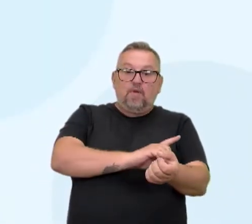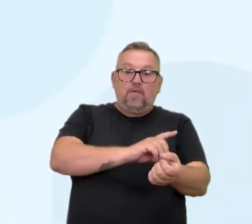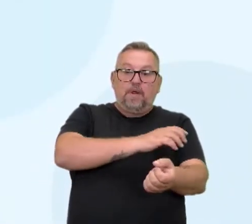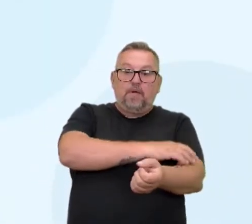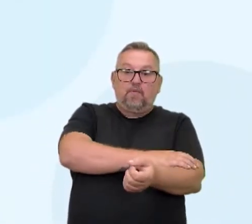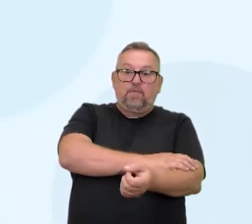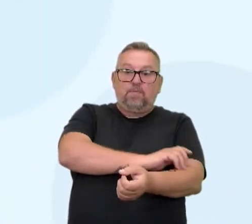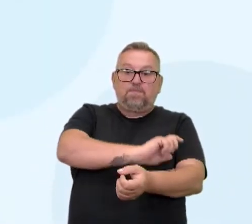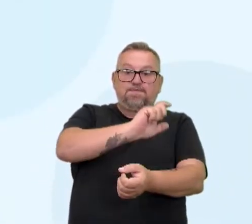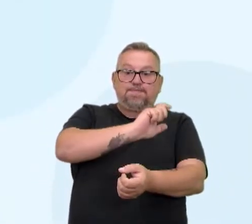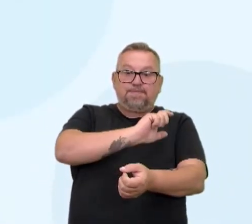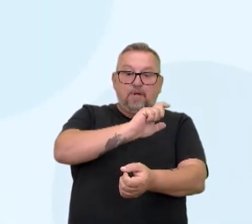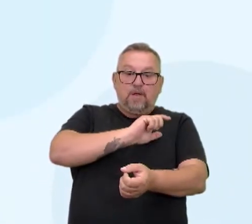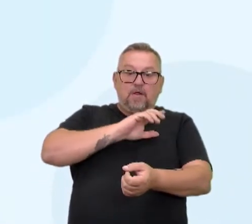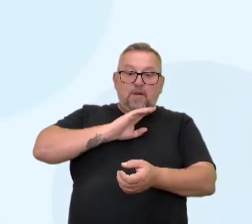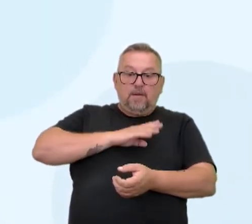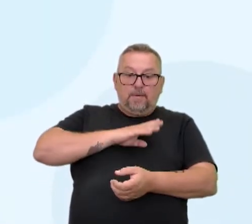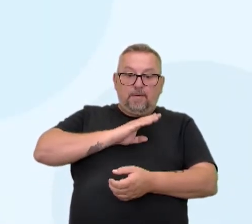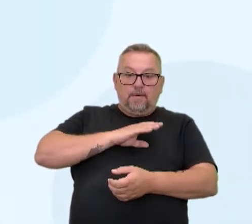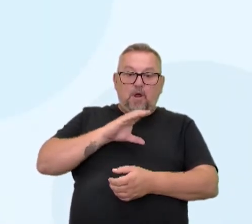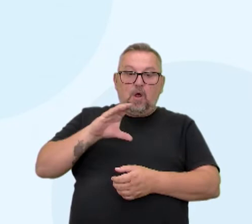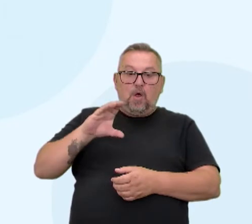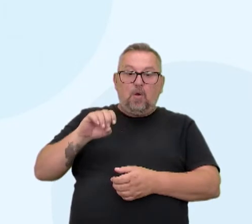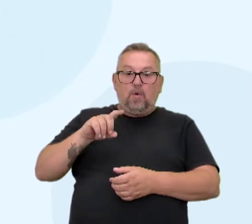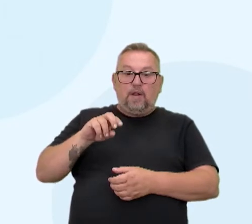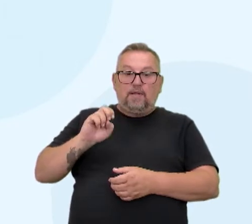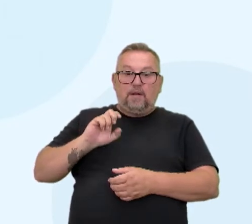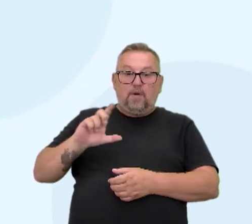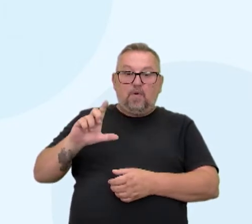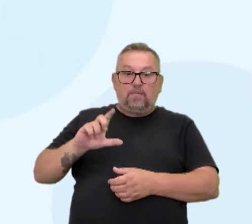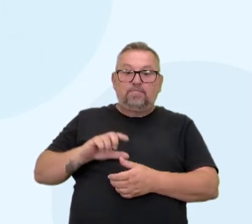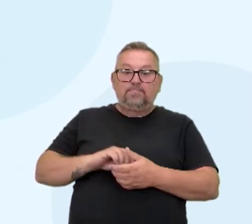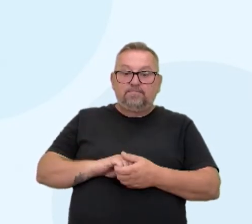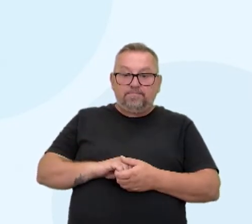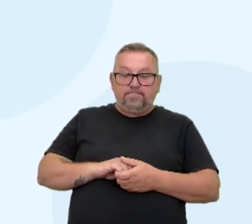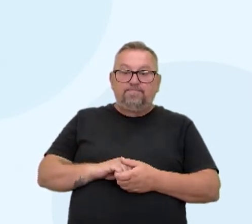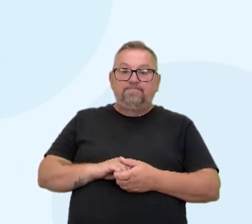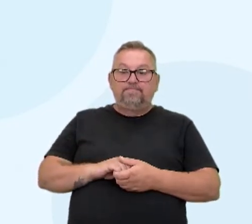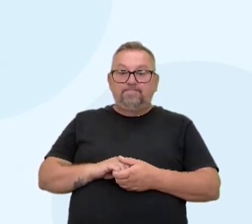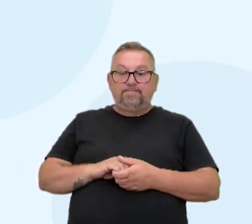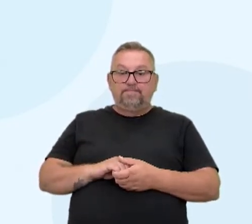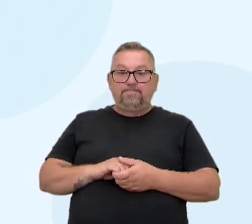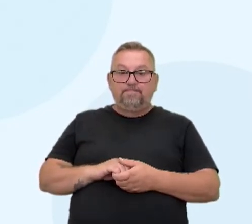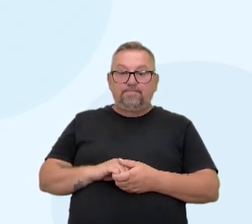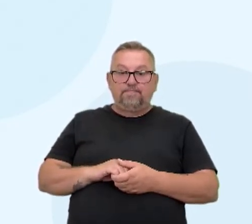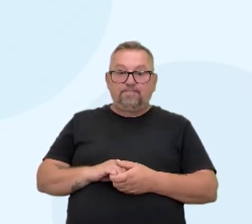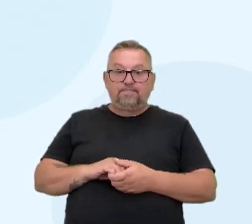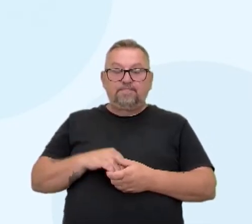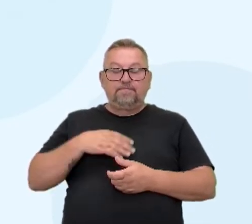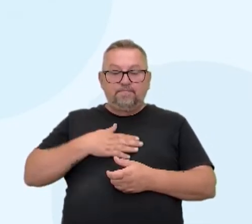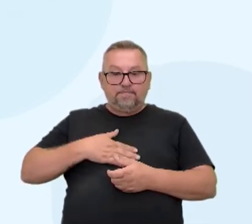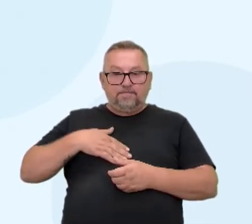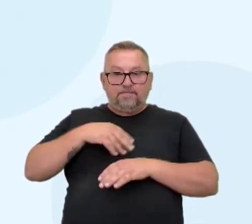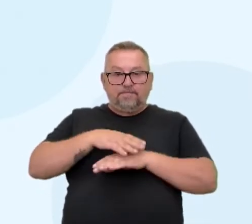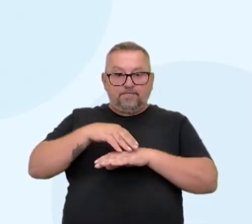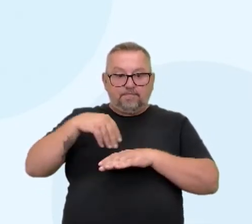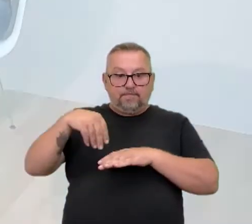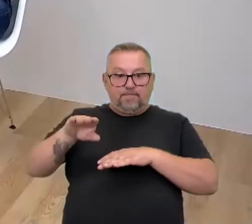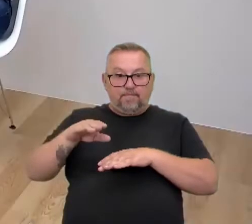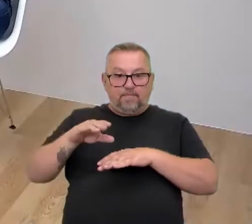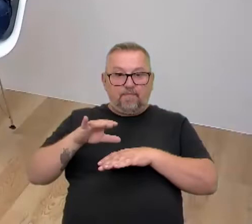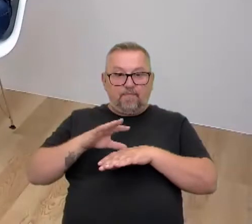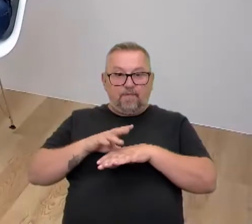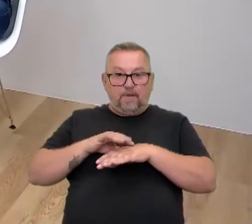pressão alta e as doenças cardiovasculares, né, o colesterol elevado. Uma coisa que eu queria compartilhar é que essas doenças